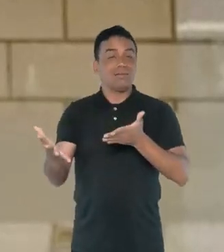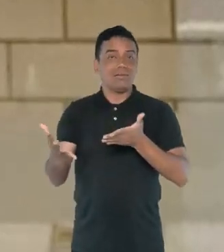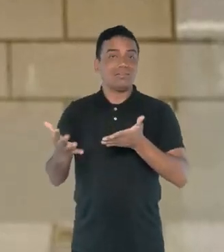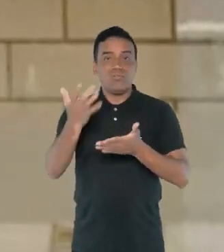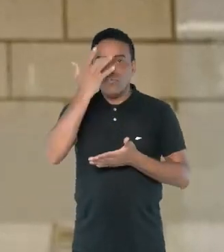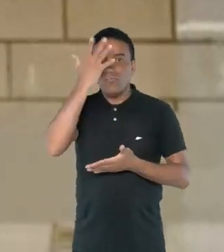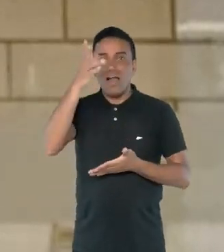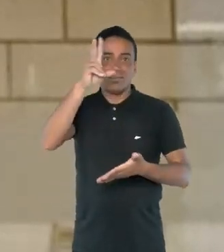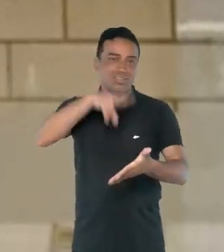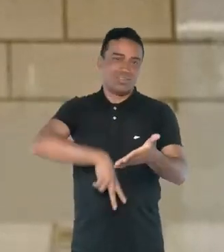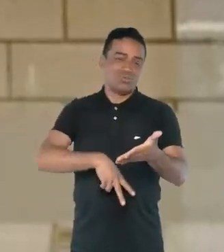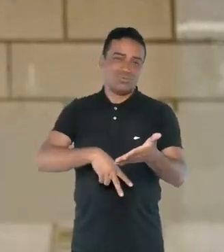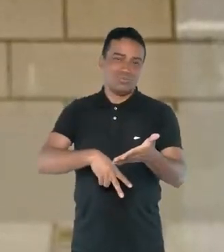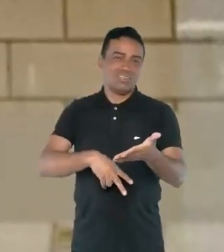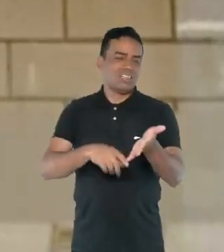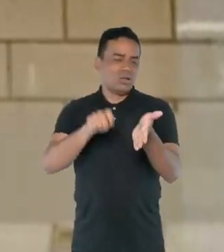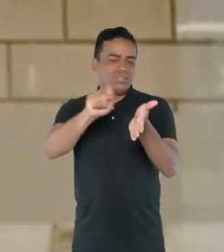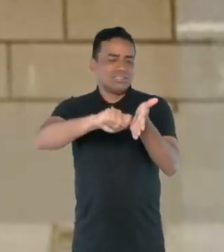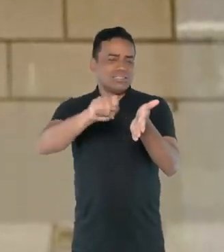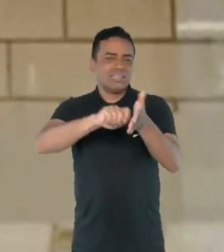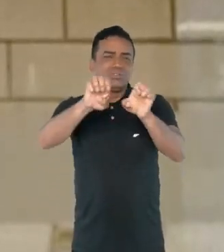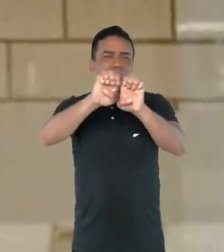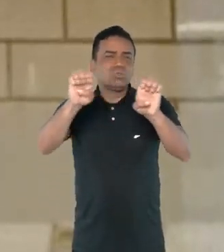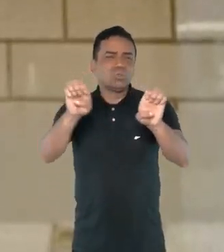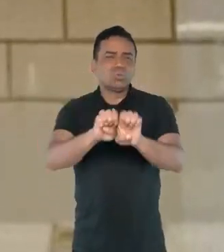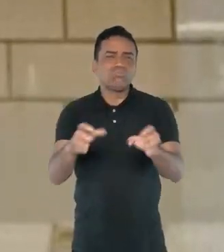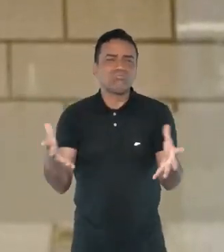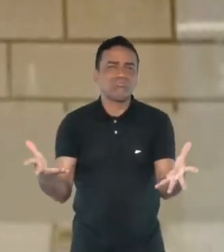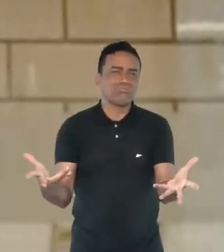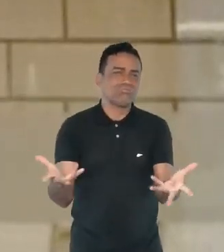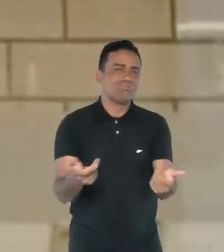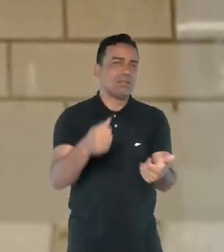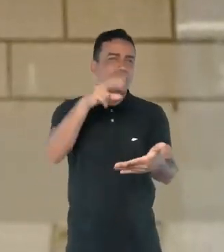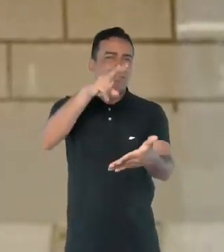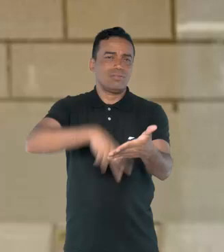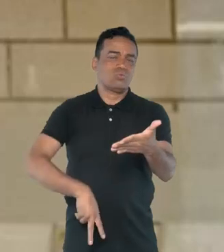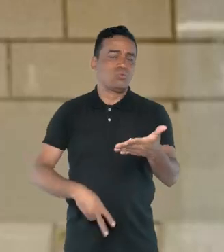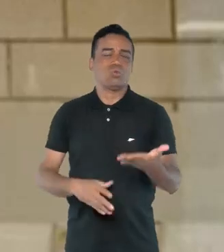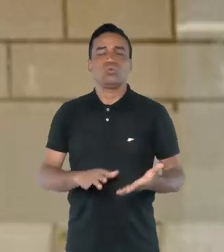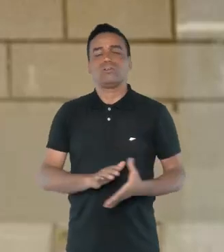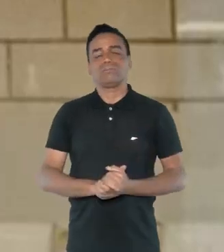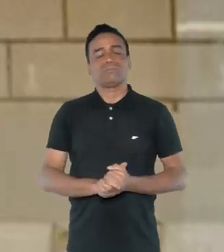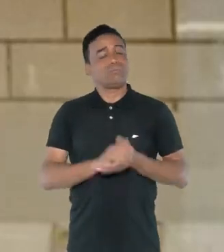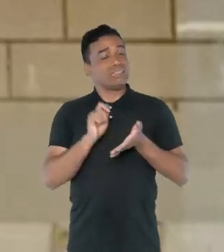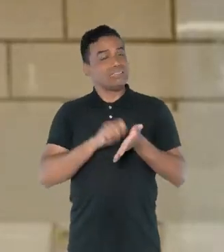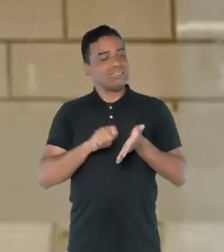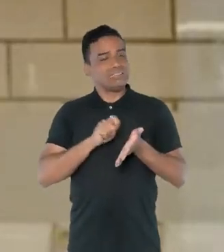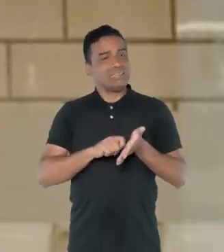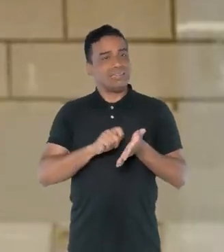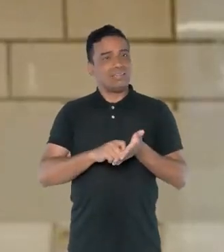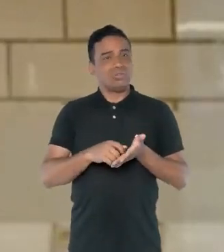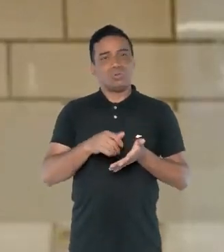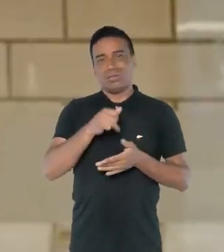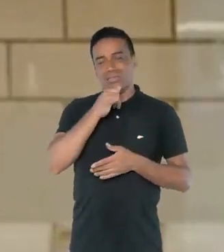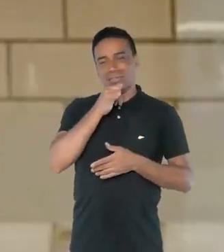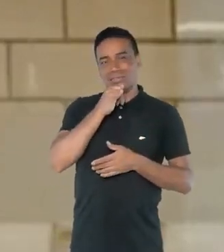lê. Eles são muito bem escritos sem, digamos assim,